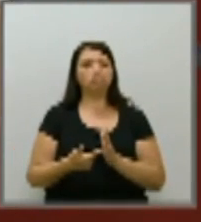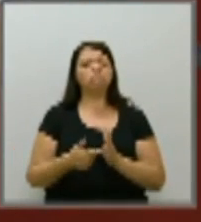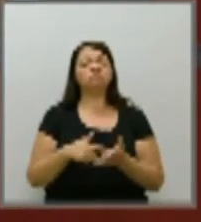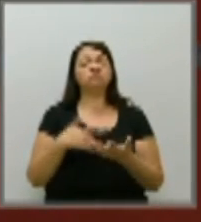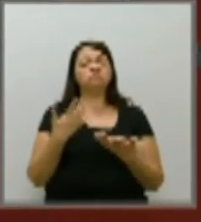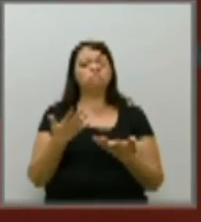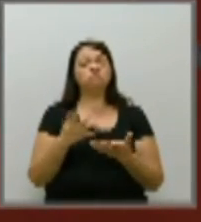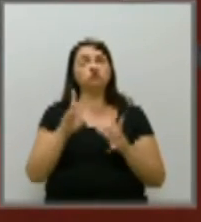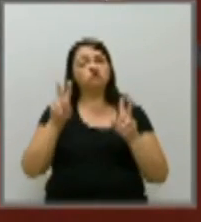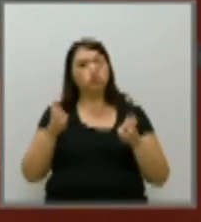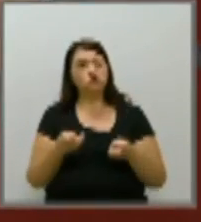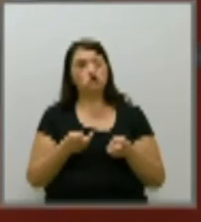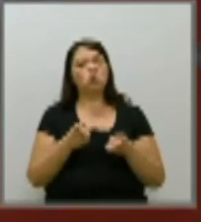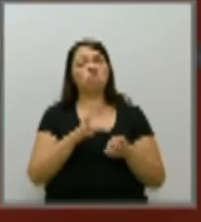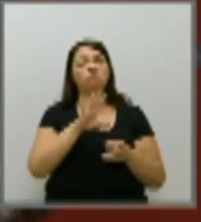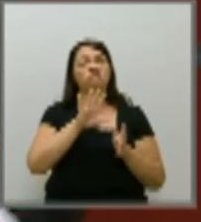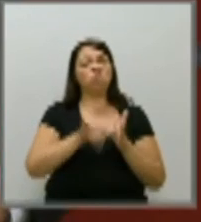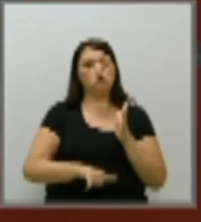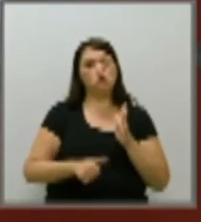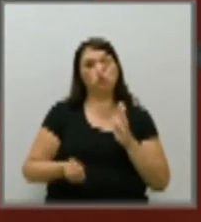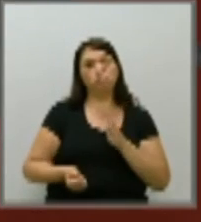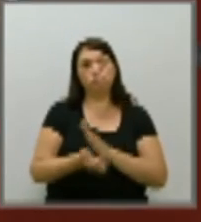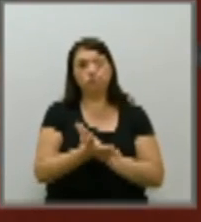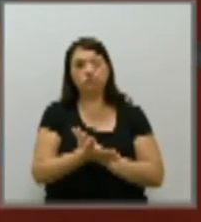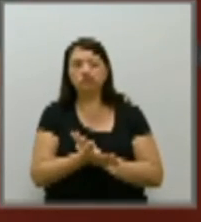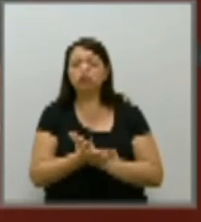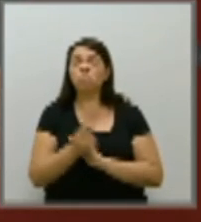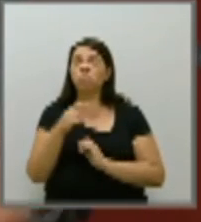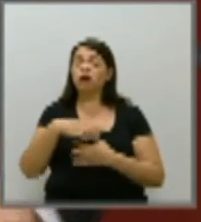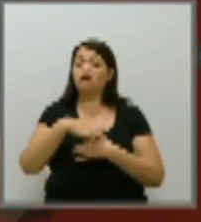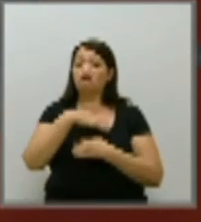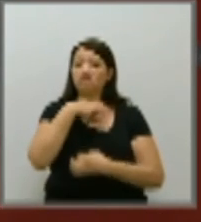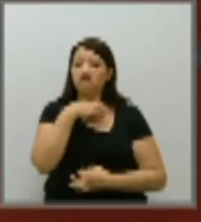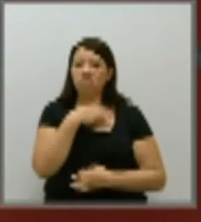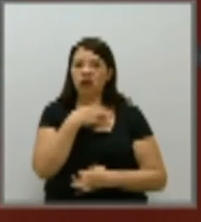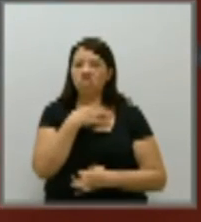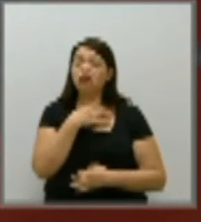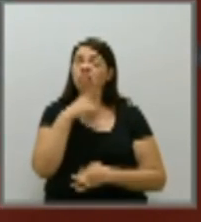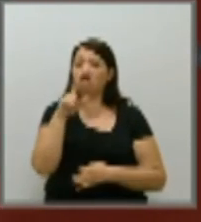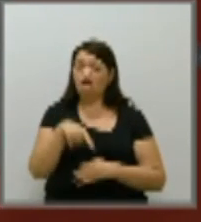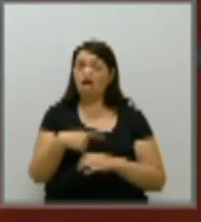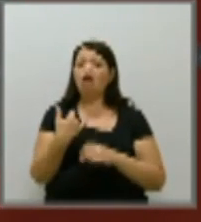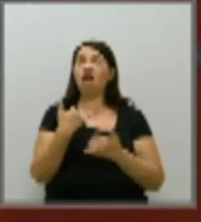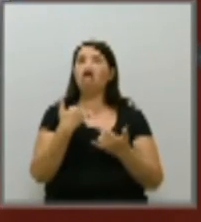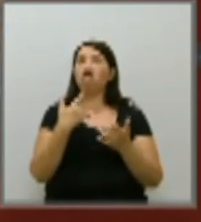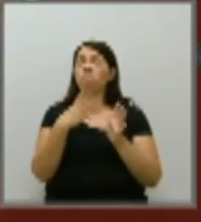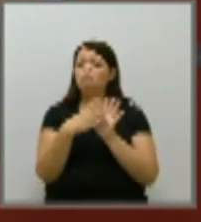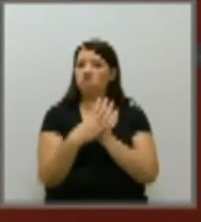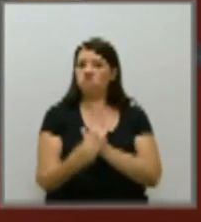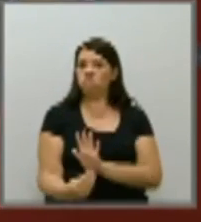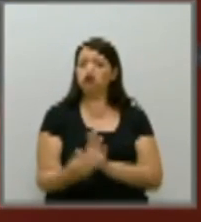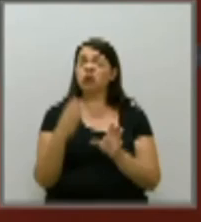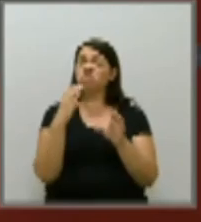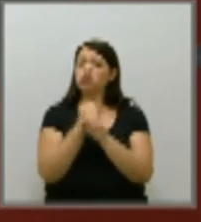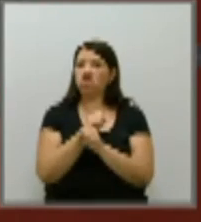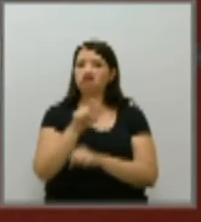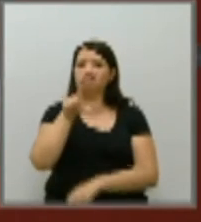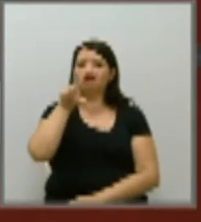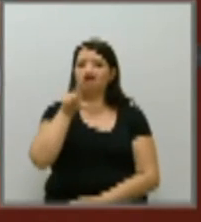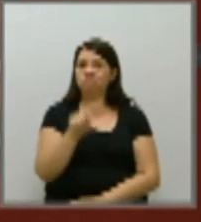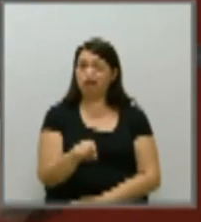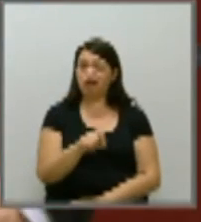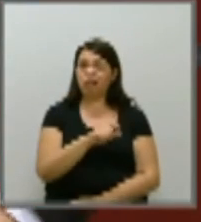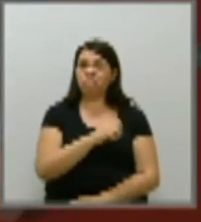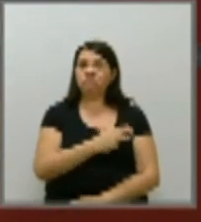da corrupção, da probidade. Em Gravataí é sinônimo de exemplo, nota 10 pelo Ministério Público